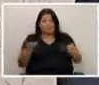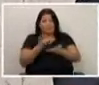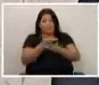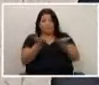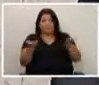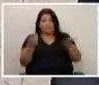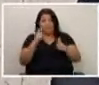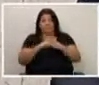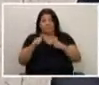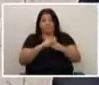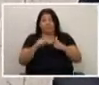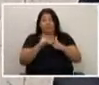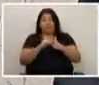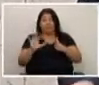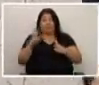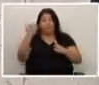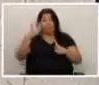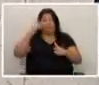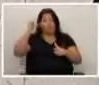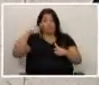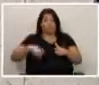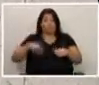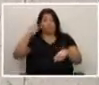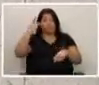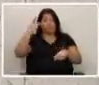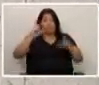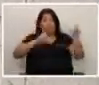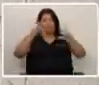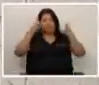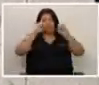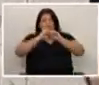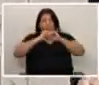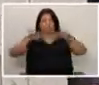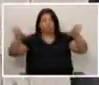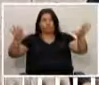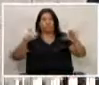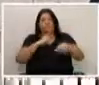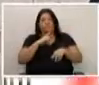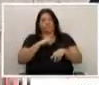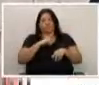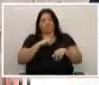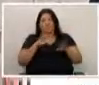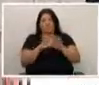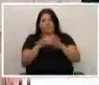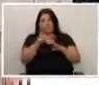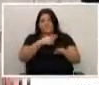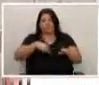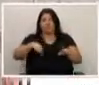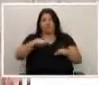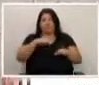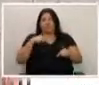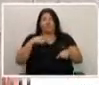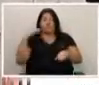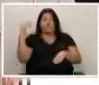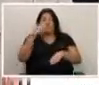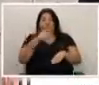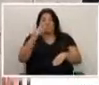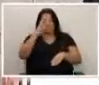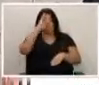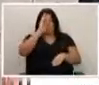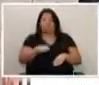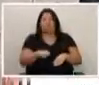um problema que aconteceu ontem em São Paulo, que toda a imprensa tem vinculado, e nós, por termos uma participação direta no